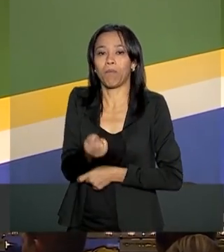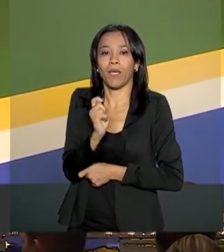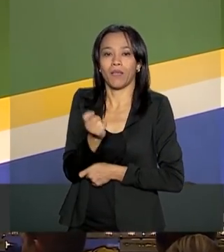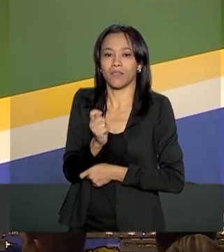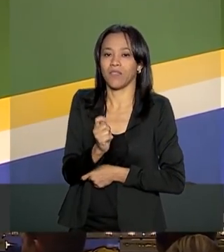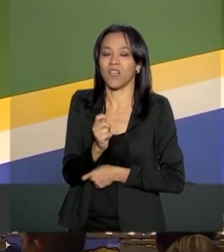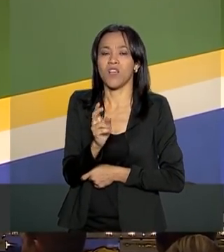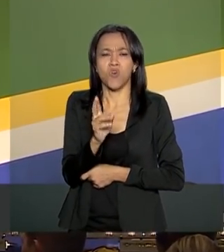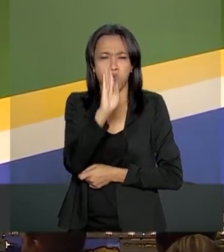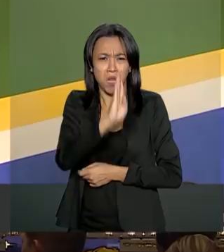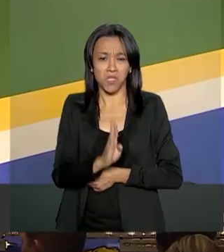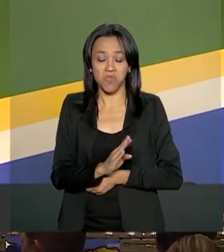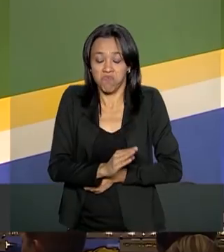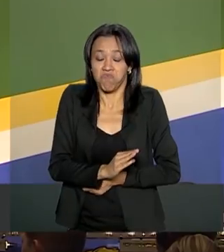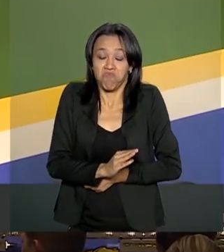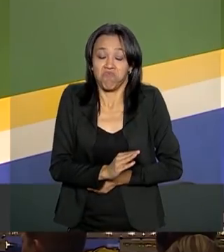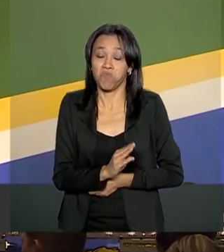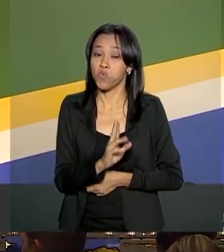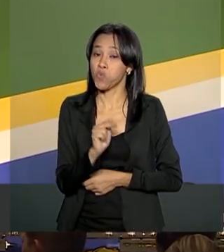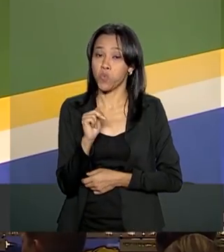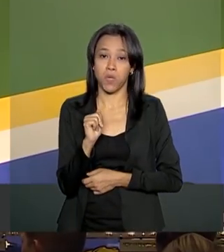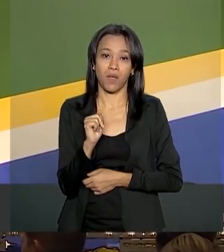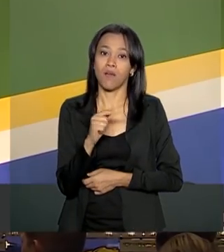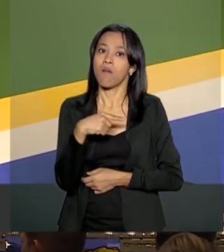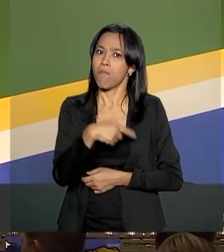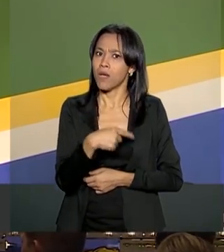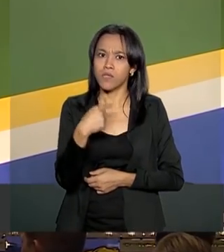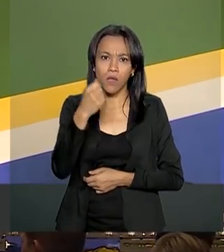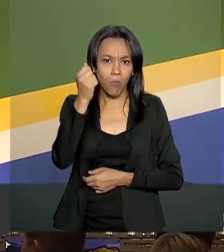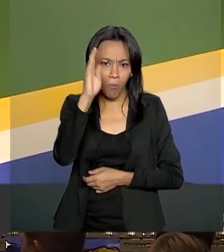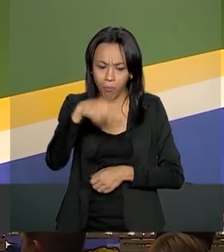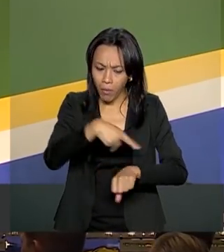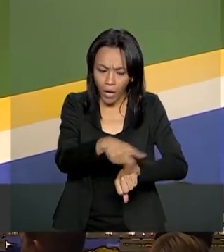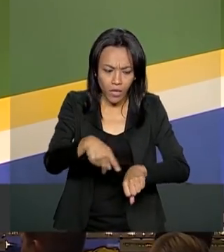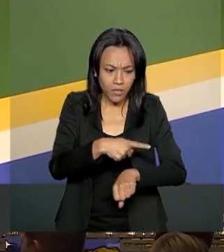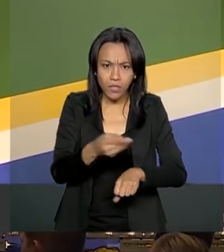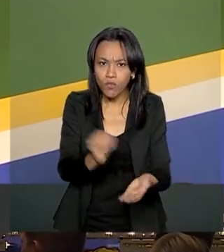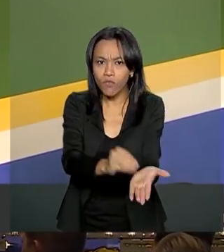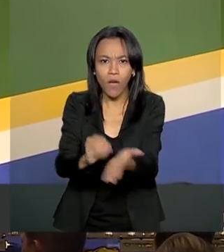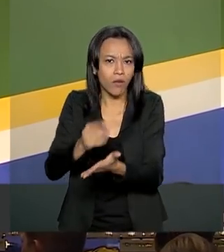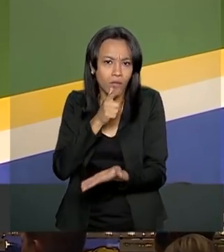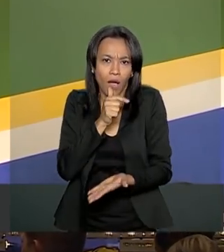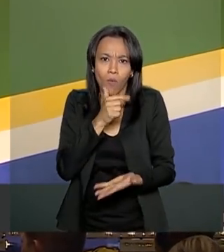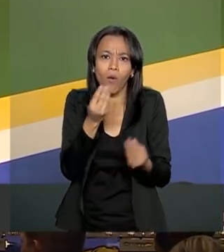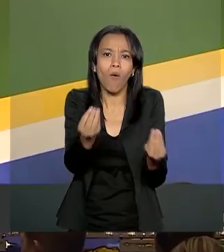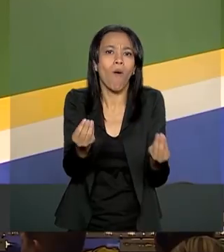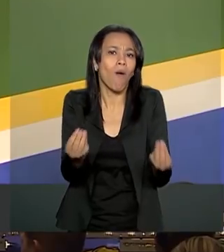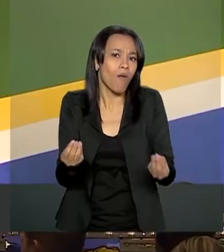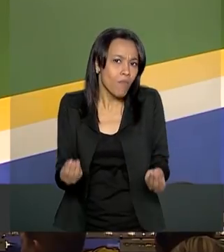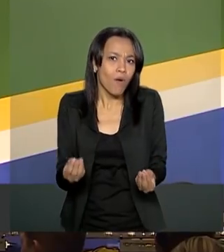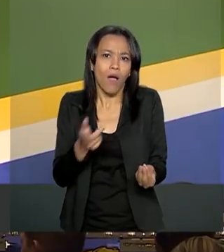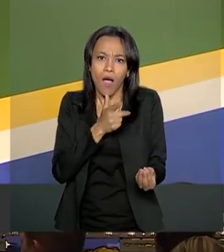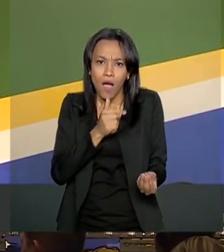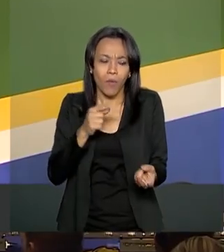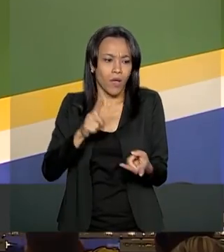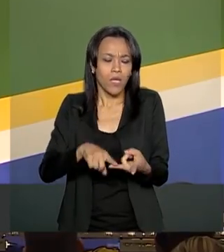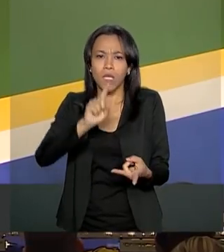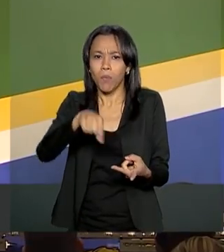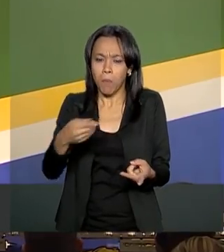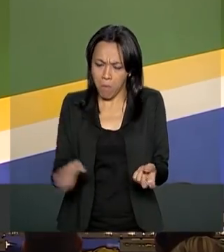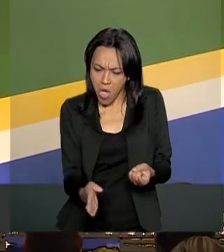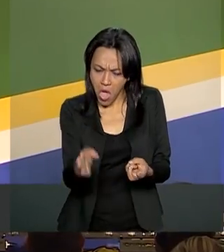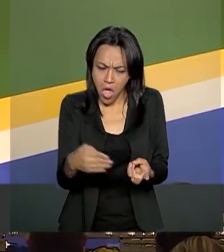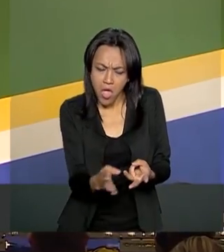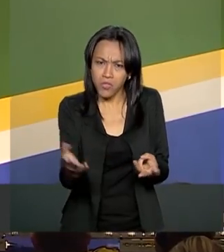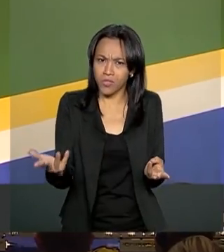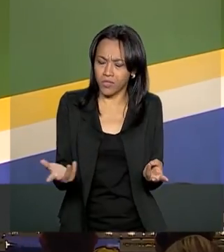nunca deu bola para isso, mas é um país que não falta água e não justifica o consumo e a produção de peixe. Tem